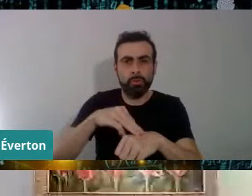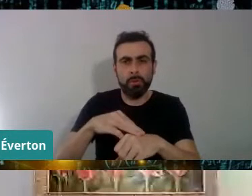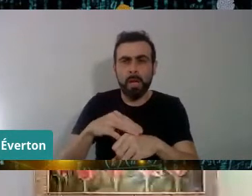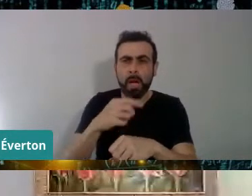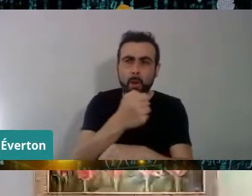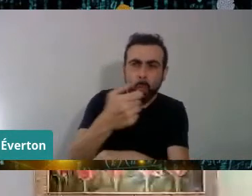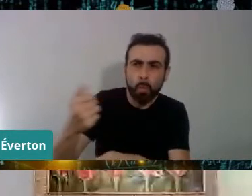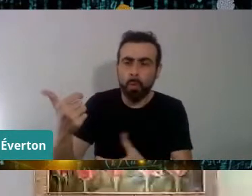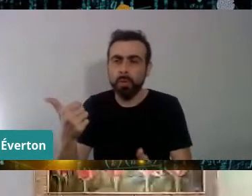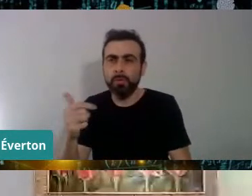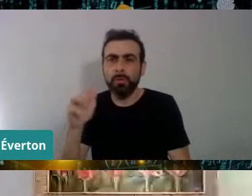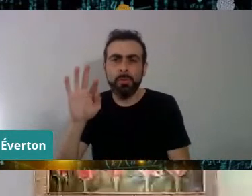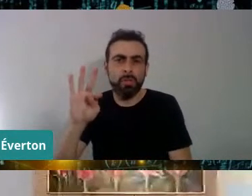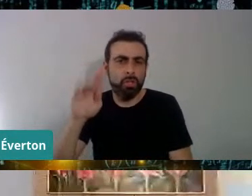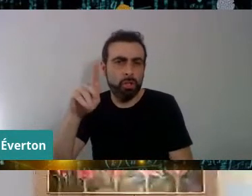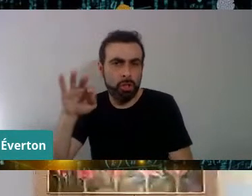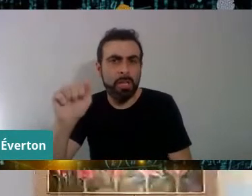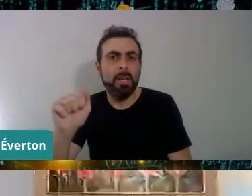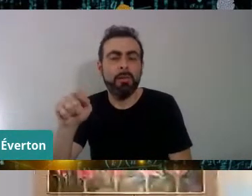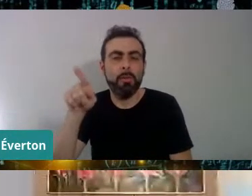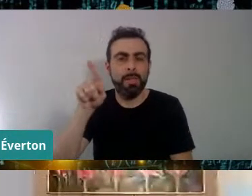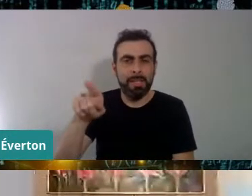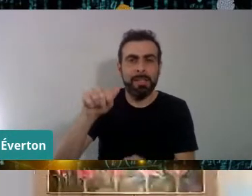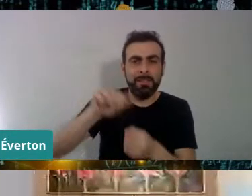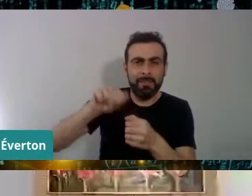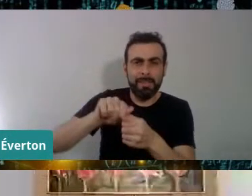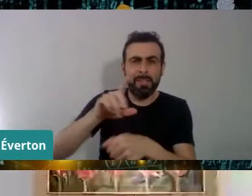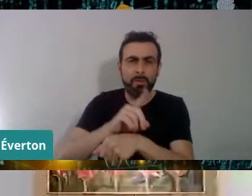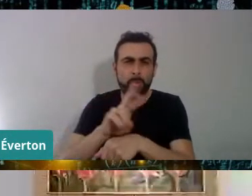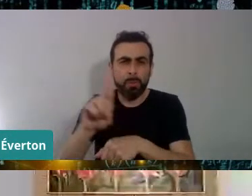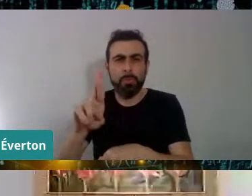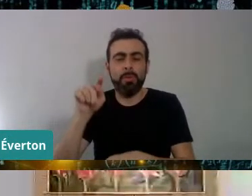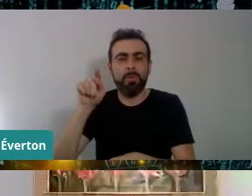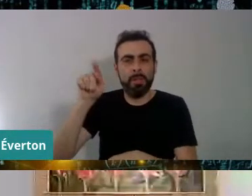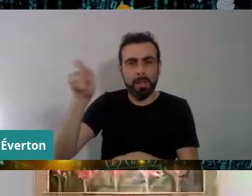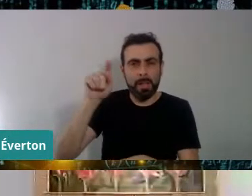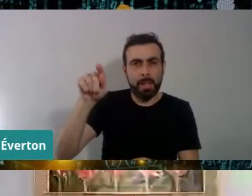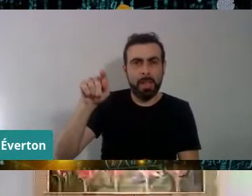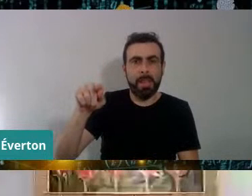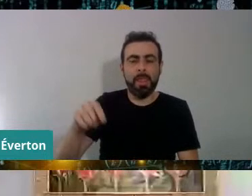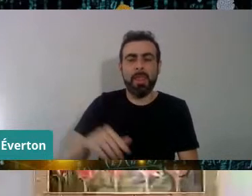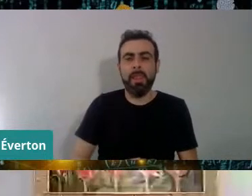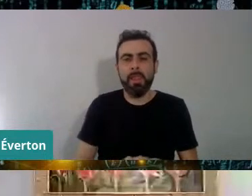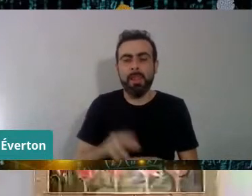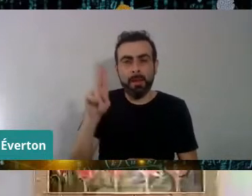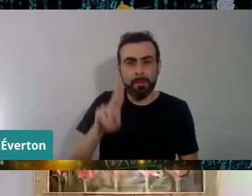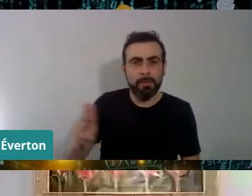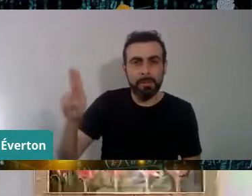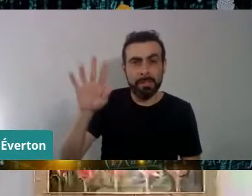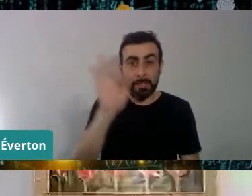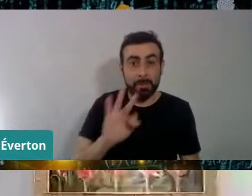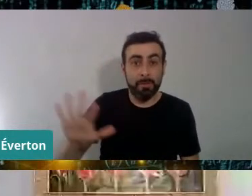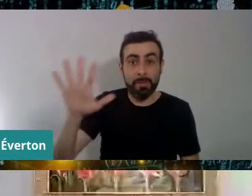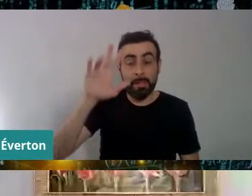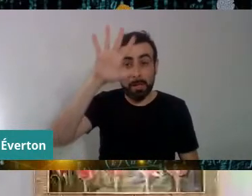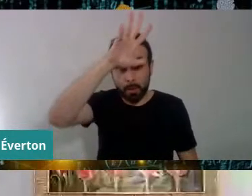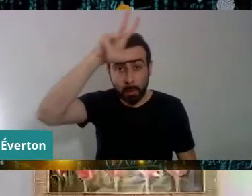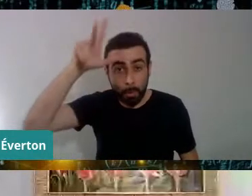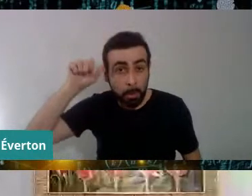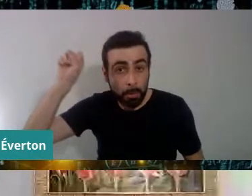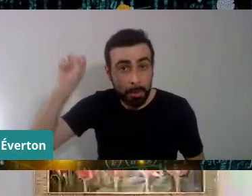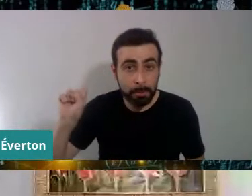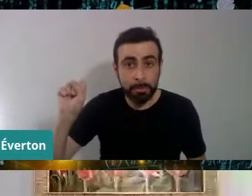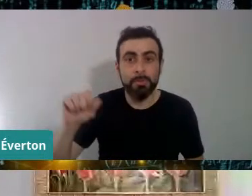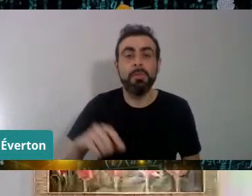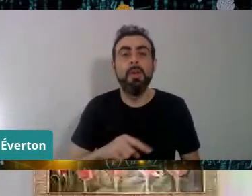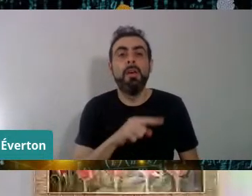o Tiago, né? É doutor lá na Universidade Federal do Mato Grosso do Sul, e muito ativo no ensino